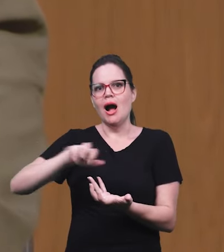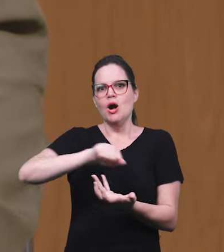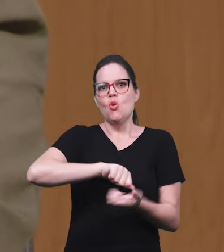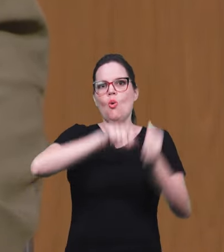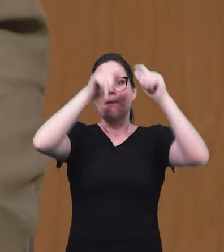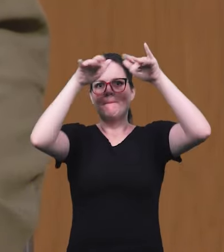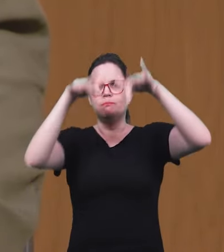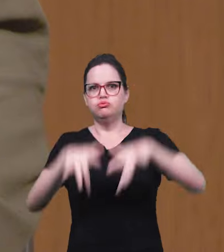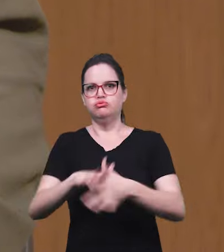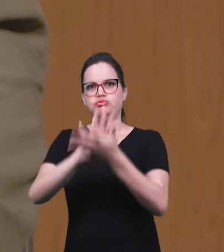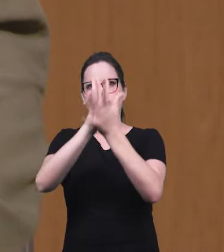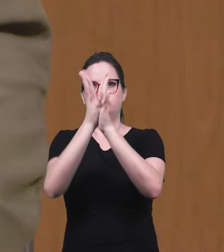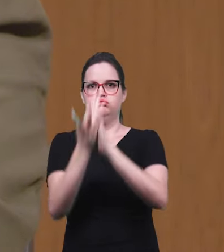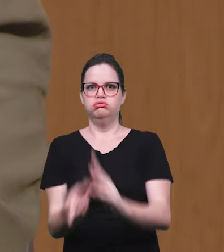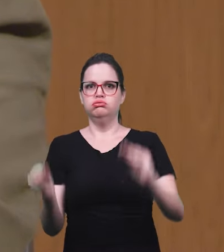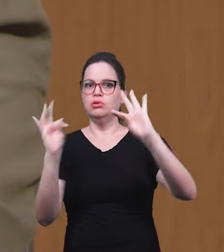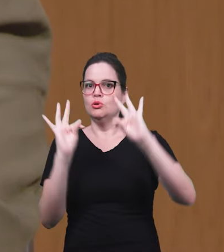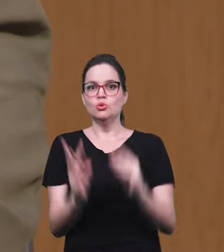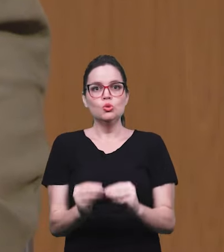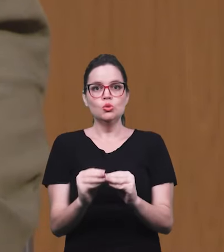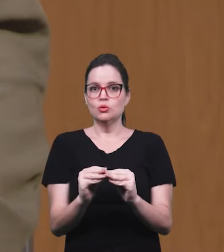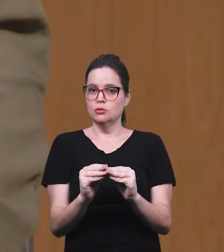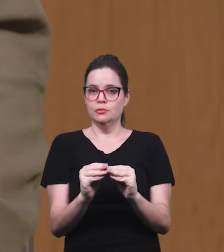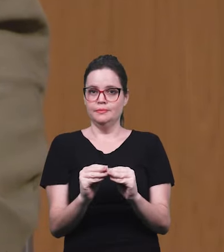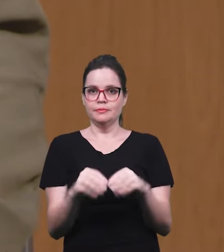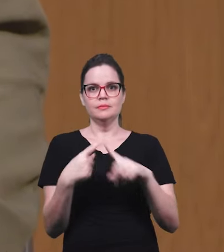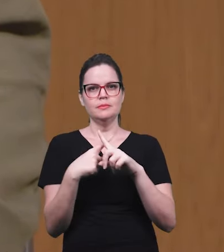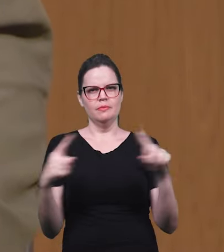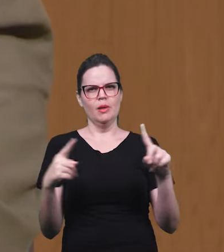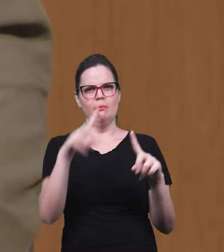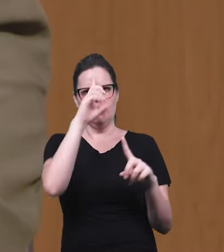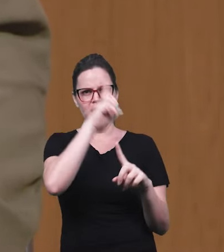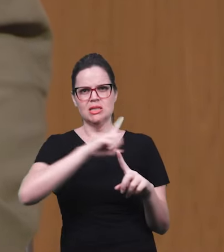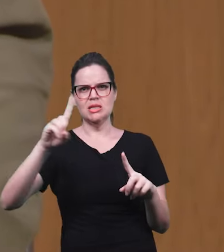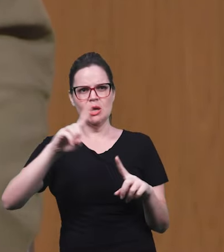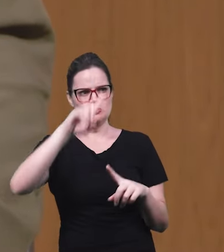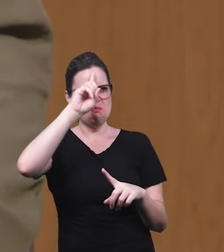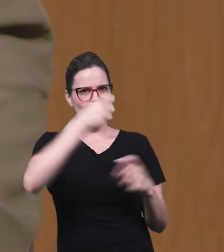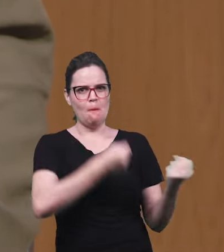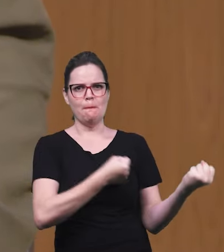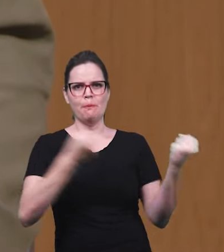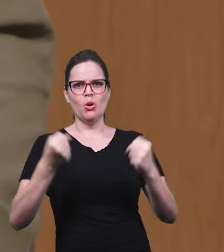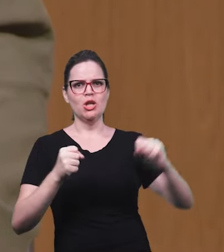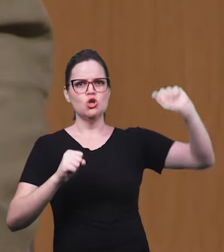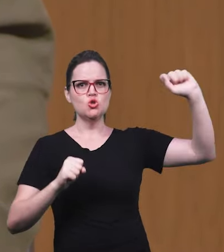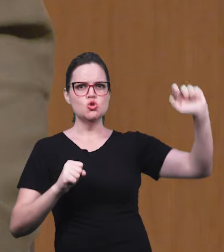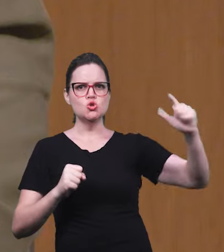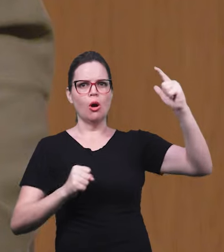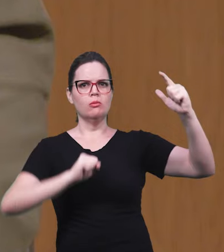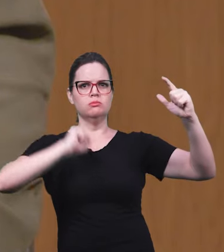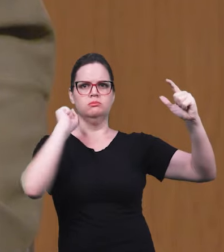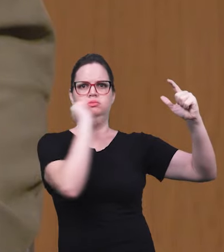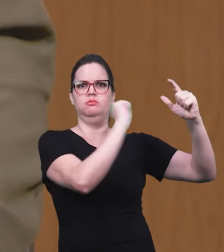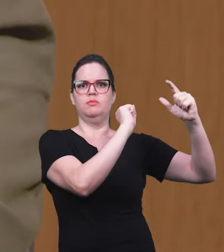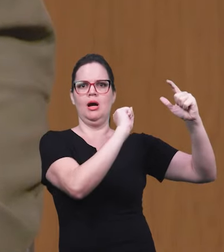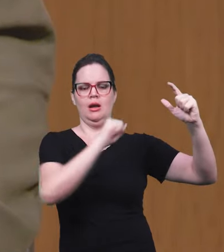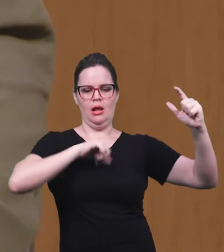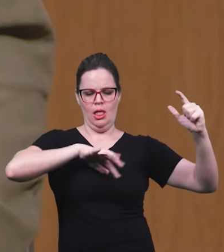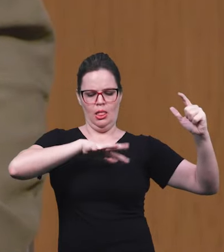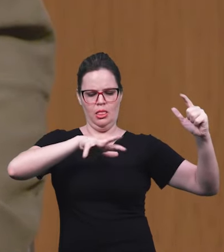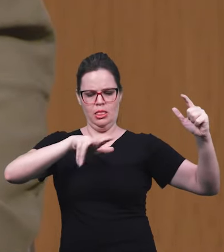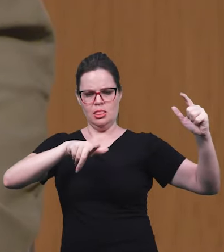infinito poder, ele para ali o Sol para que houvesse uma operação do Senhor, e esse poder